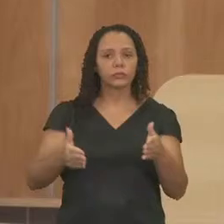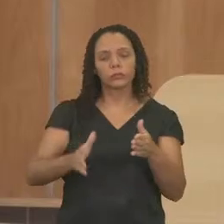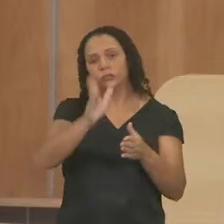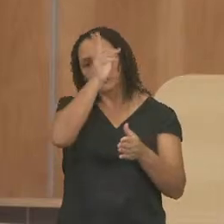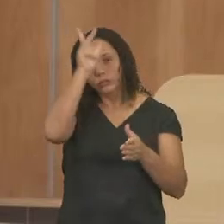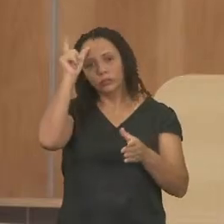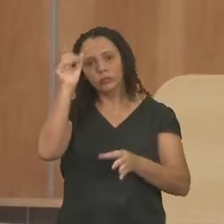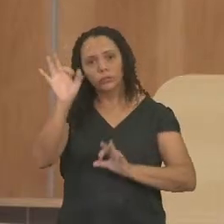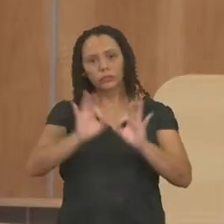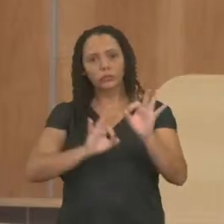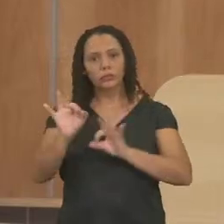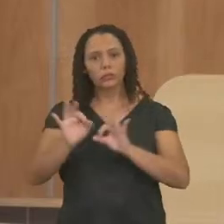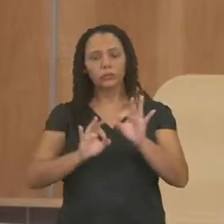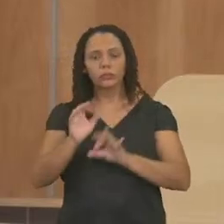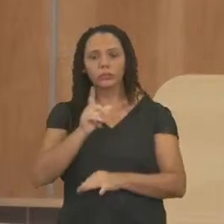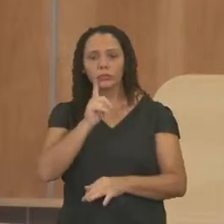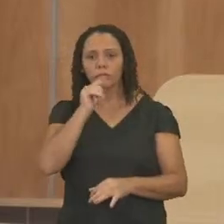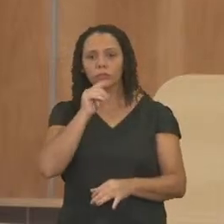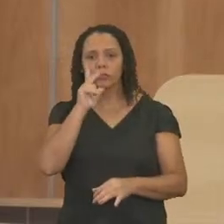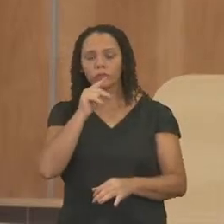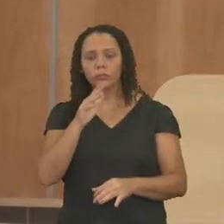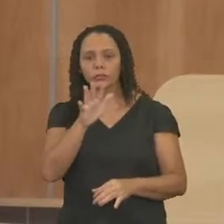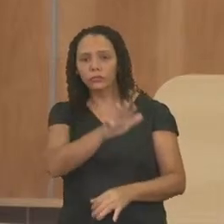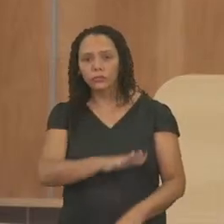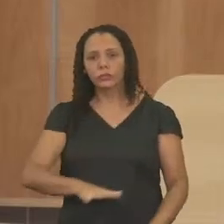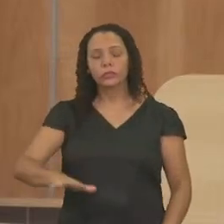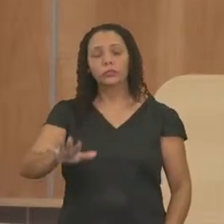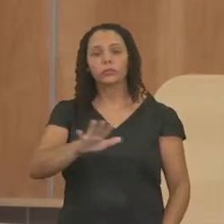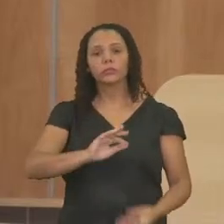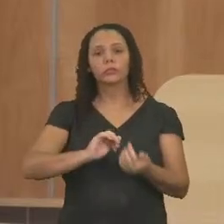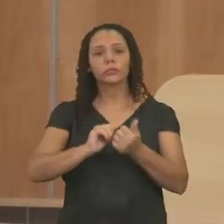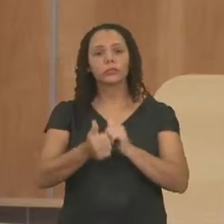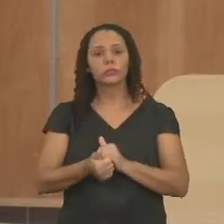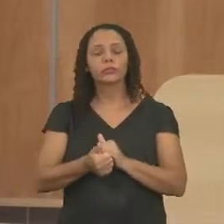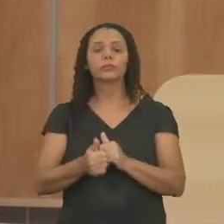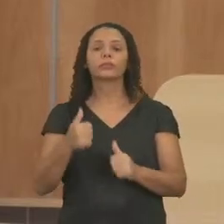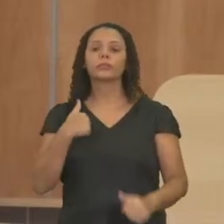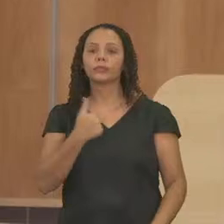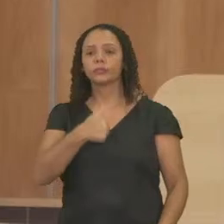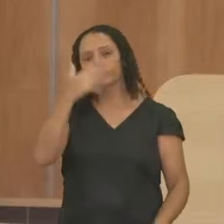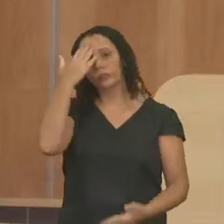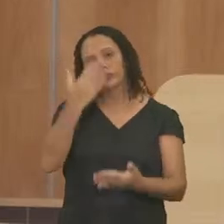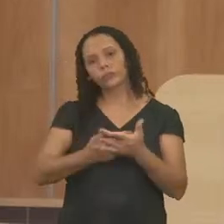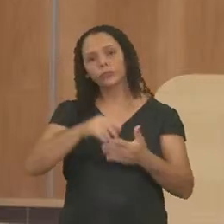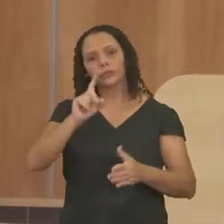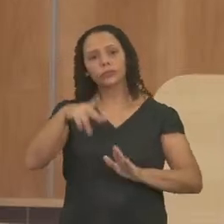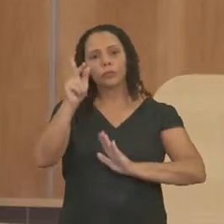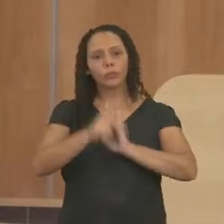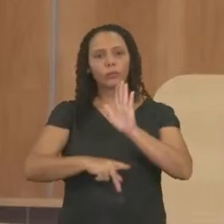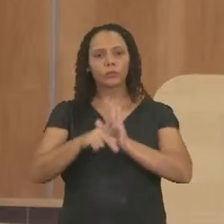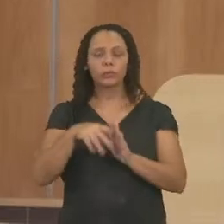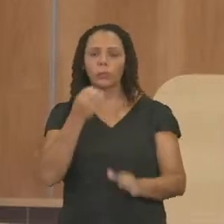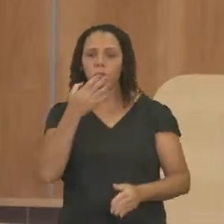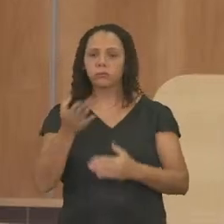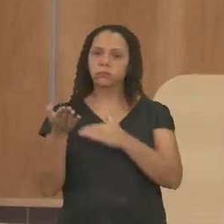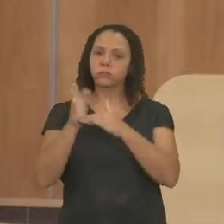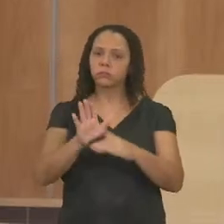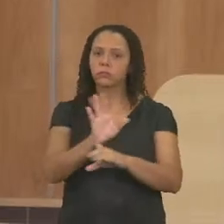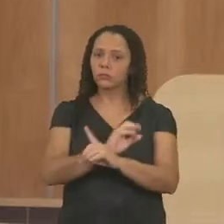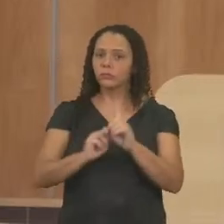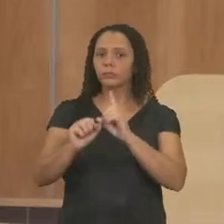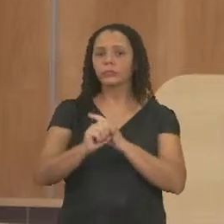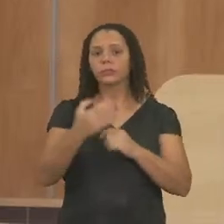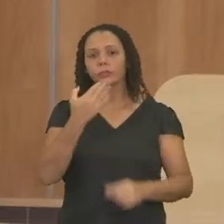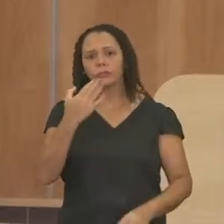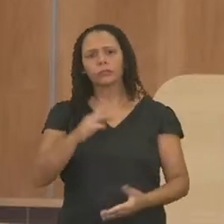instalar água potável em todo esse espaço esportivo. Eu tenho certeza que é um projeto bom para a nossa sociedade, é um pedido